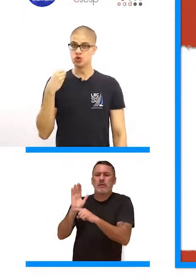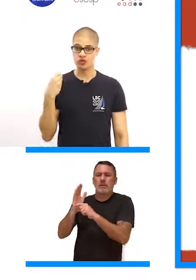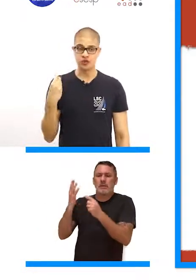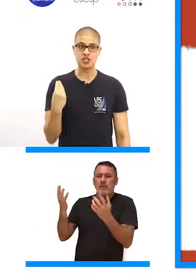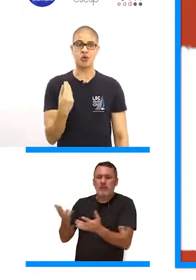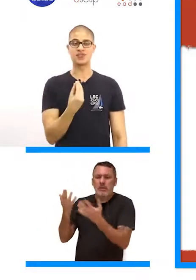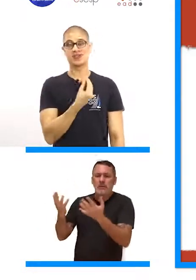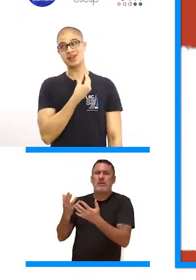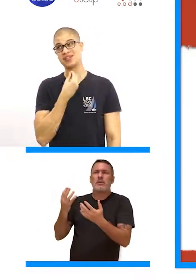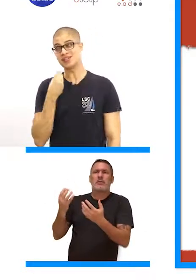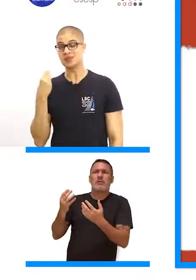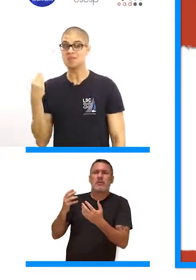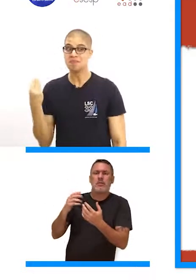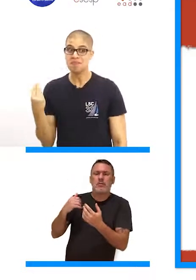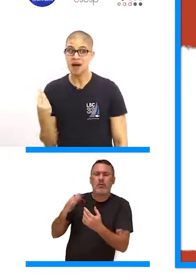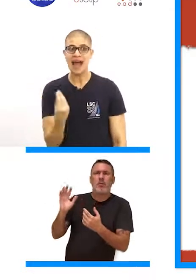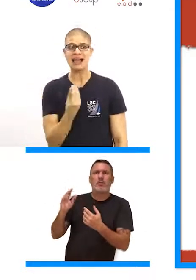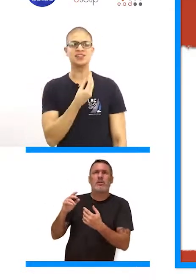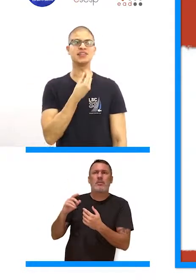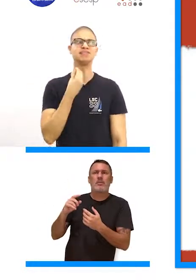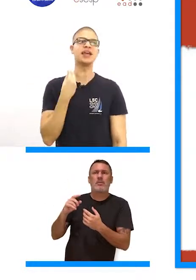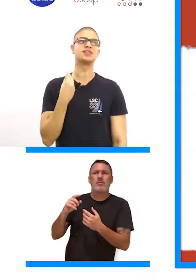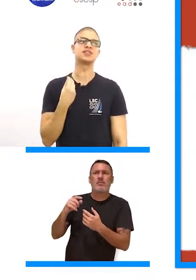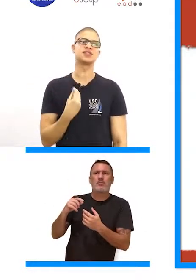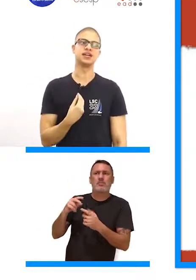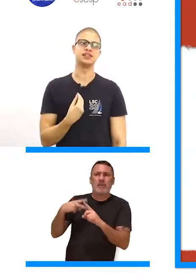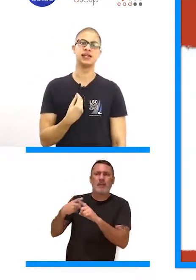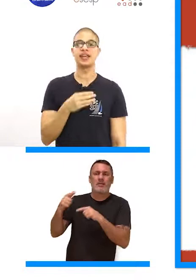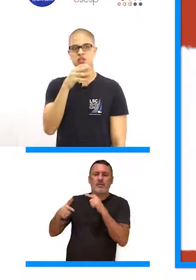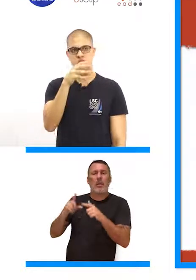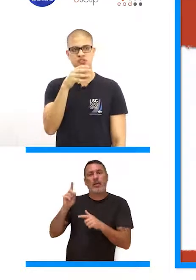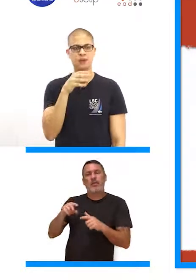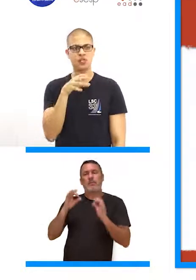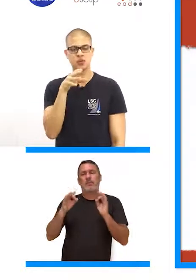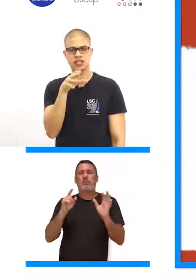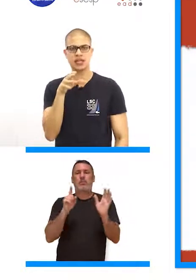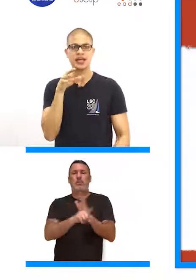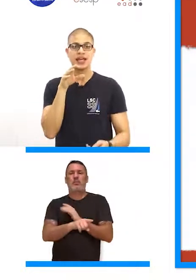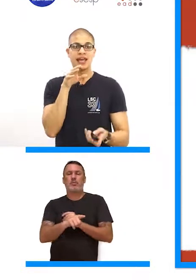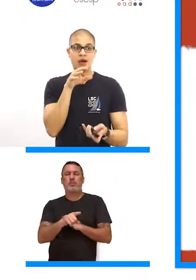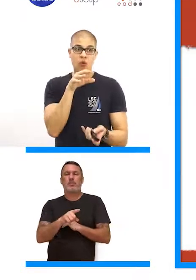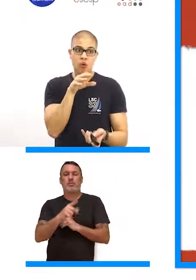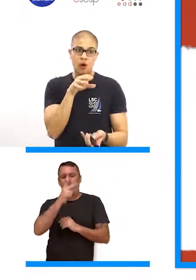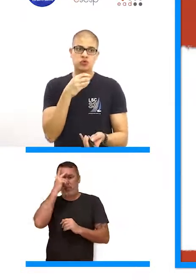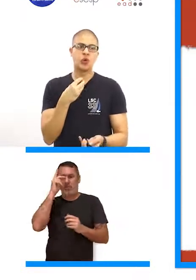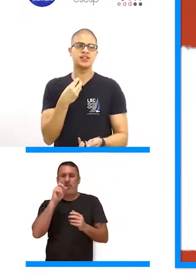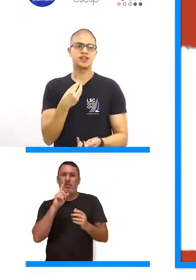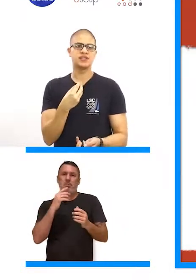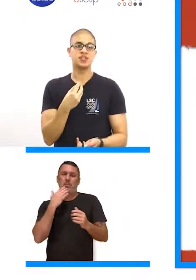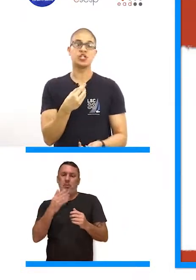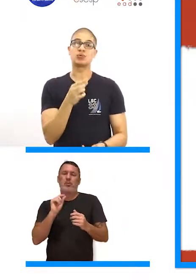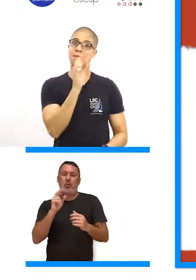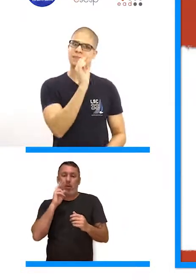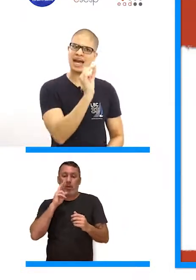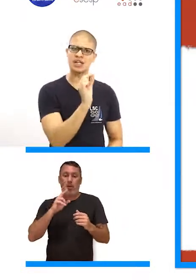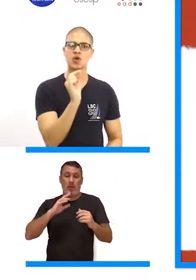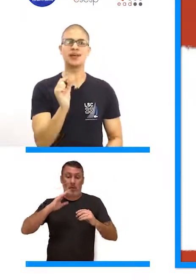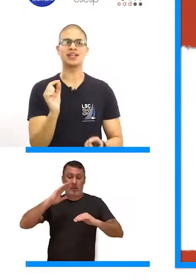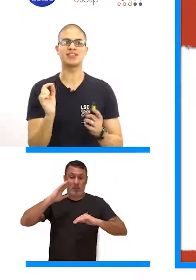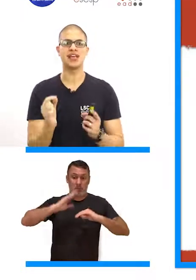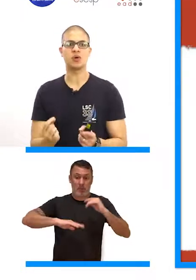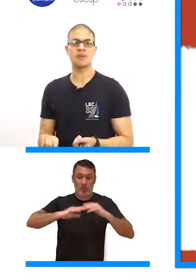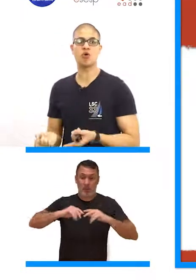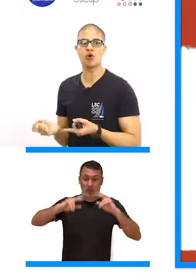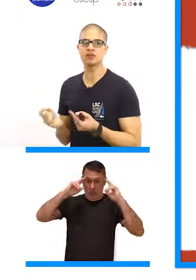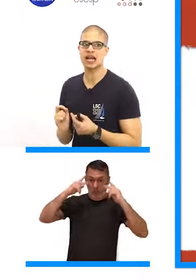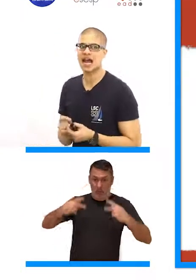e usufruir de consequências mais intensas ainda? É justamente o que o autor está exigindo. A prática humana